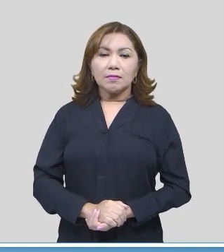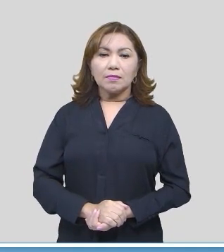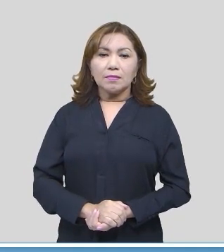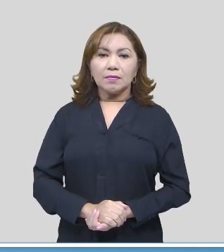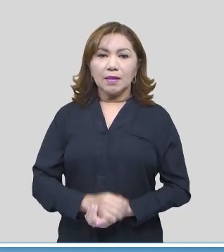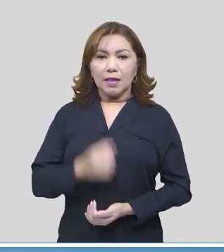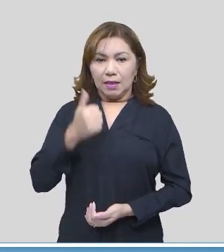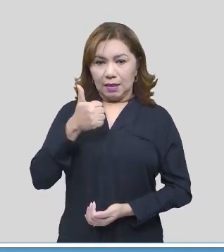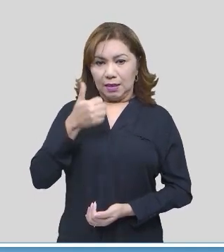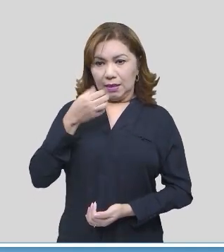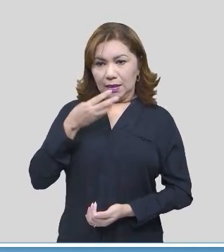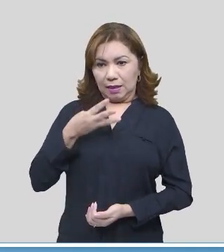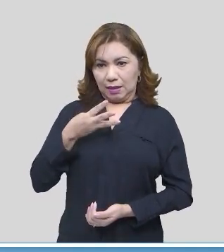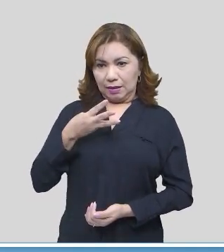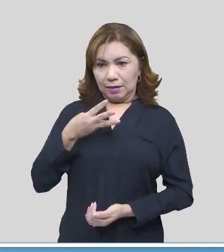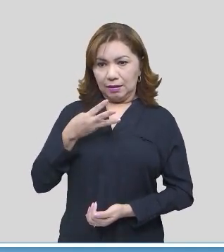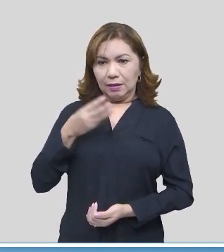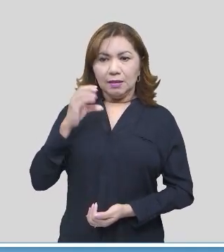13